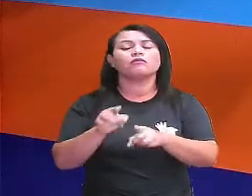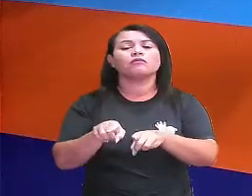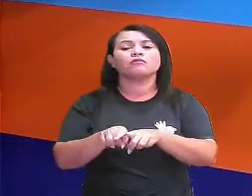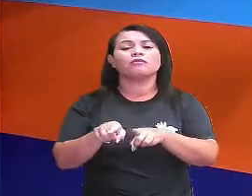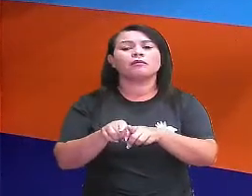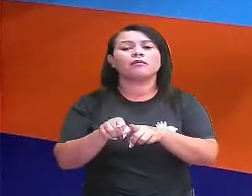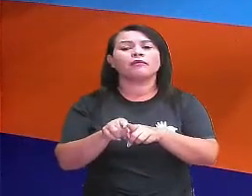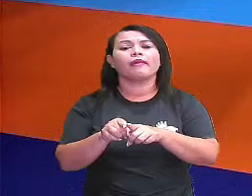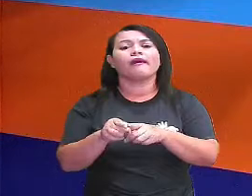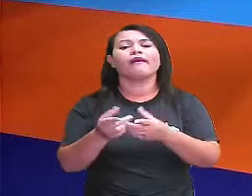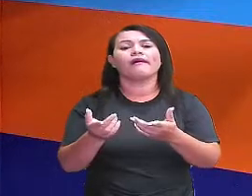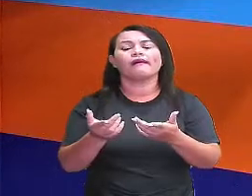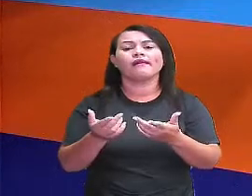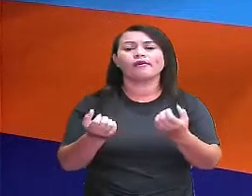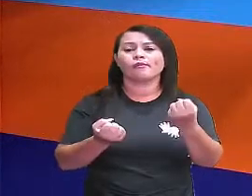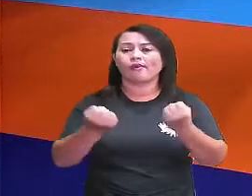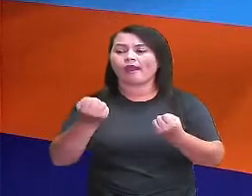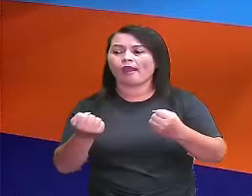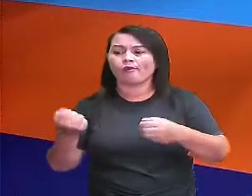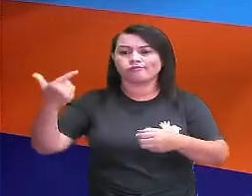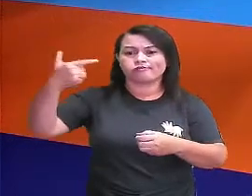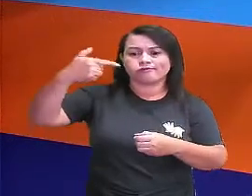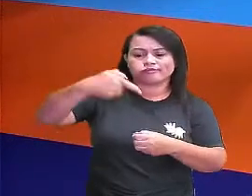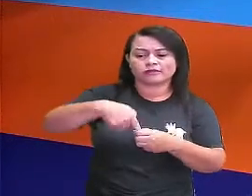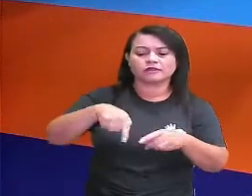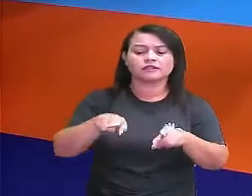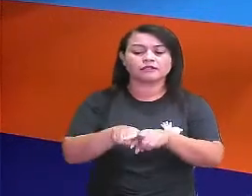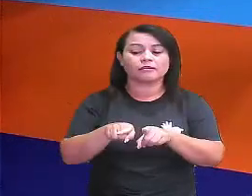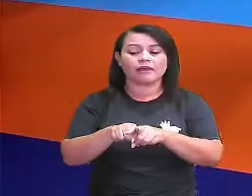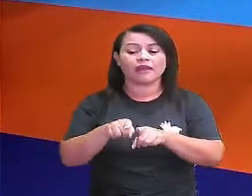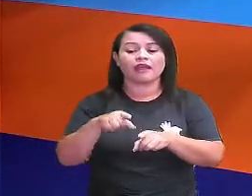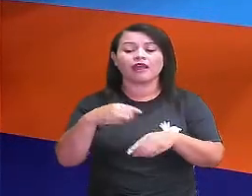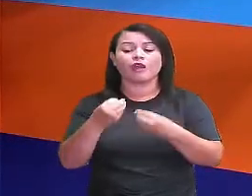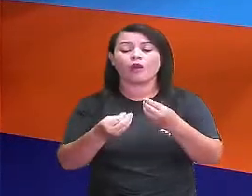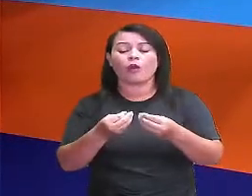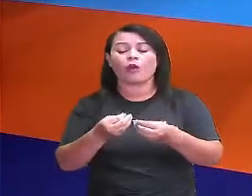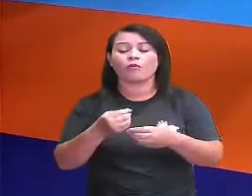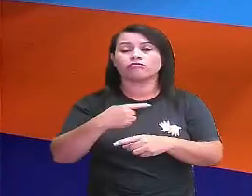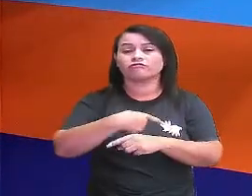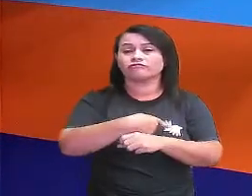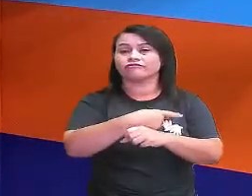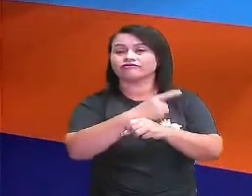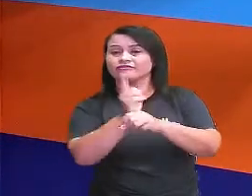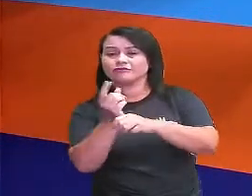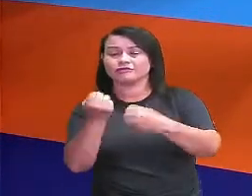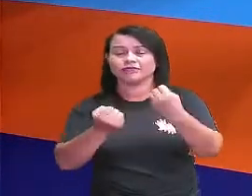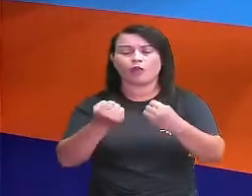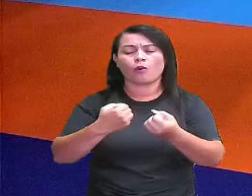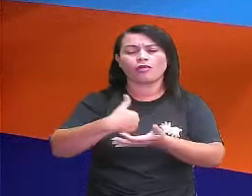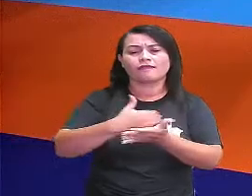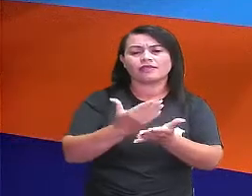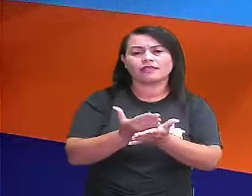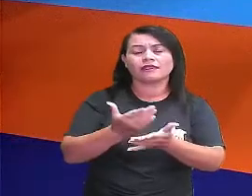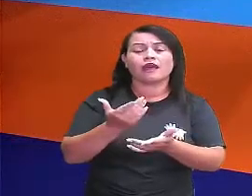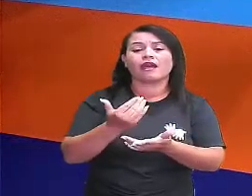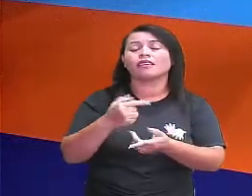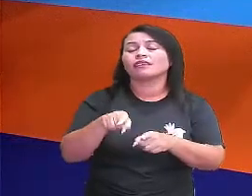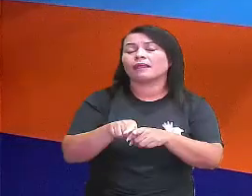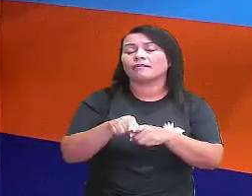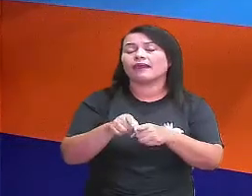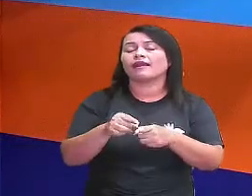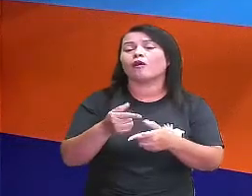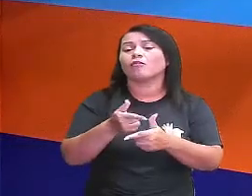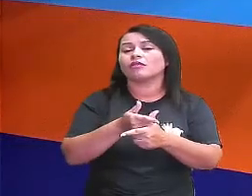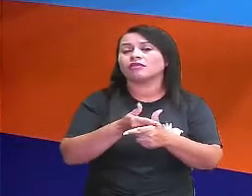o combustível, você encontra a fração quando você vai dividir uma pizza com um colega, você encontra